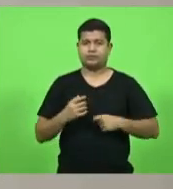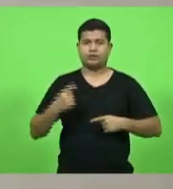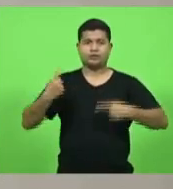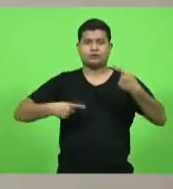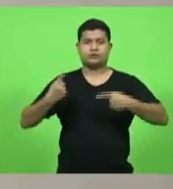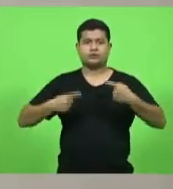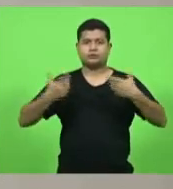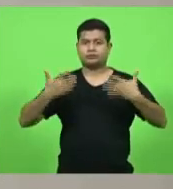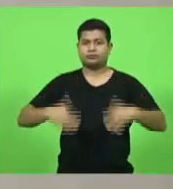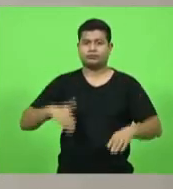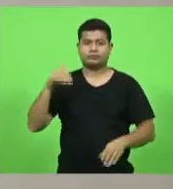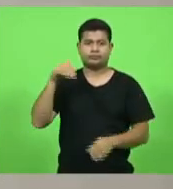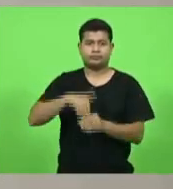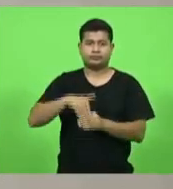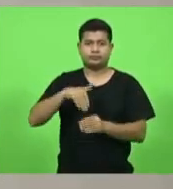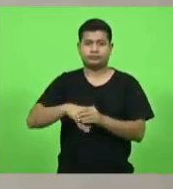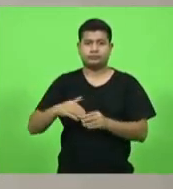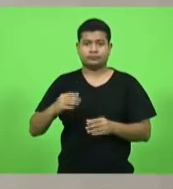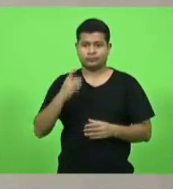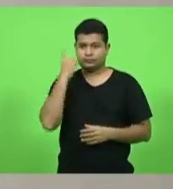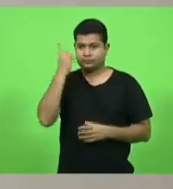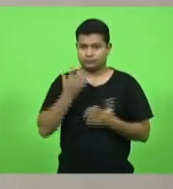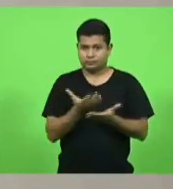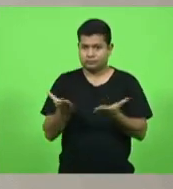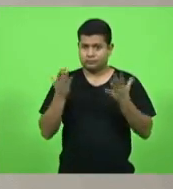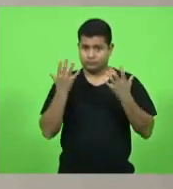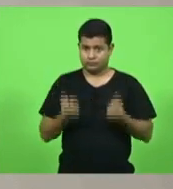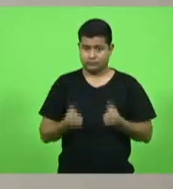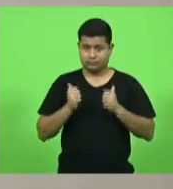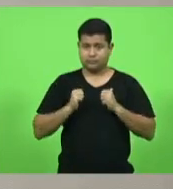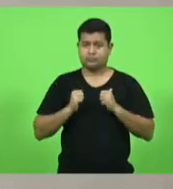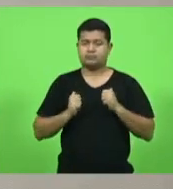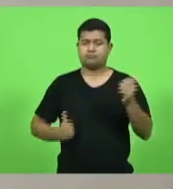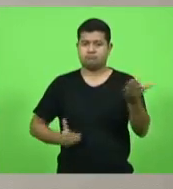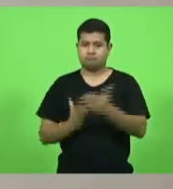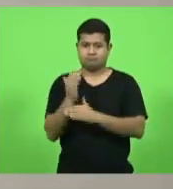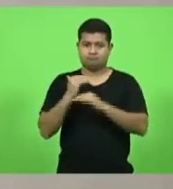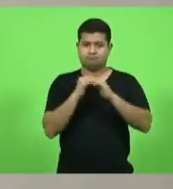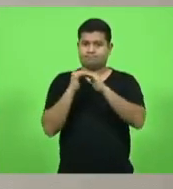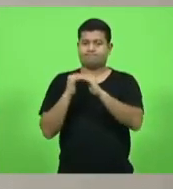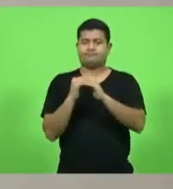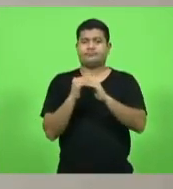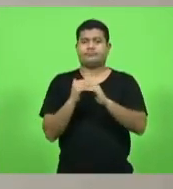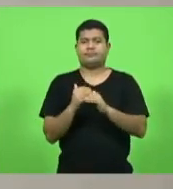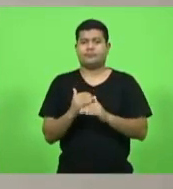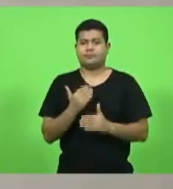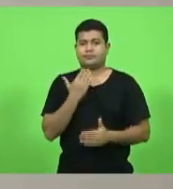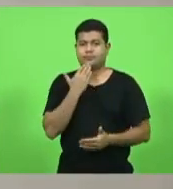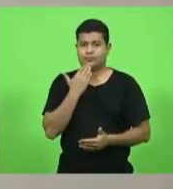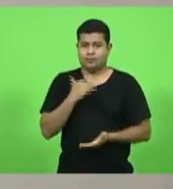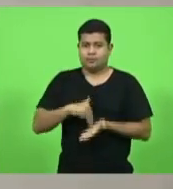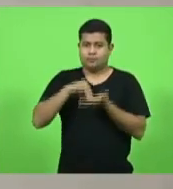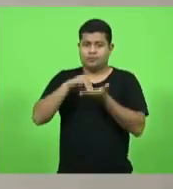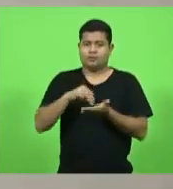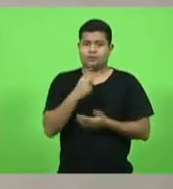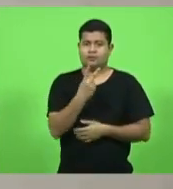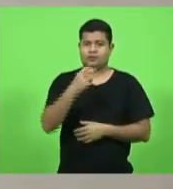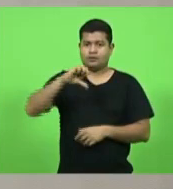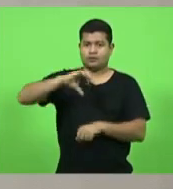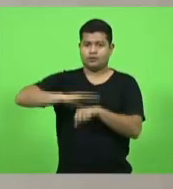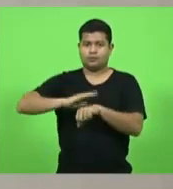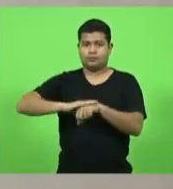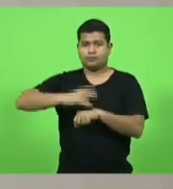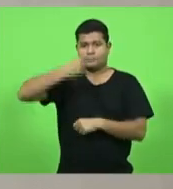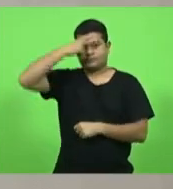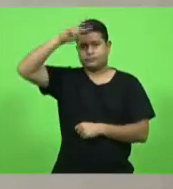quem queira discutir, em votação. Deputados que aprovam, permaneçam como se encontram. Aprovado por unanimidade. Moção 29, autor doutor Vicente Caro